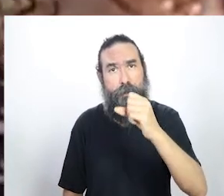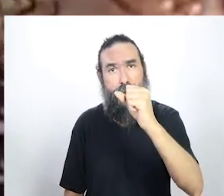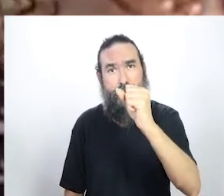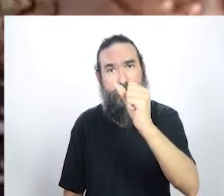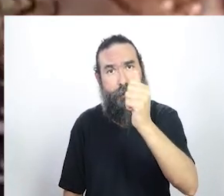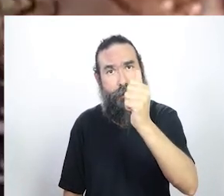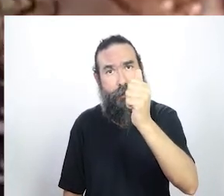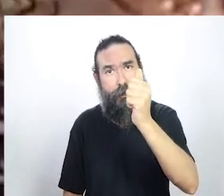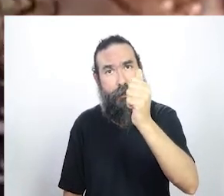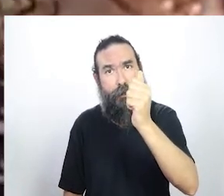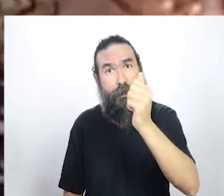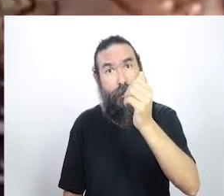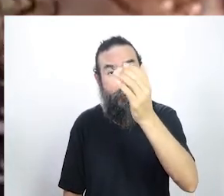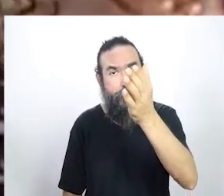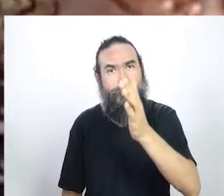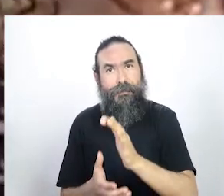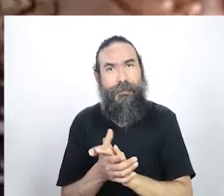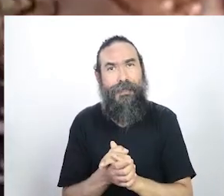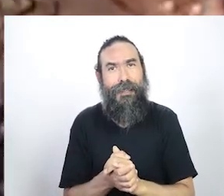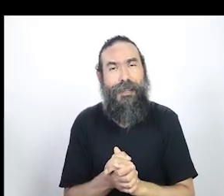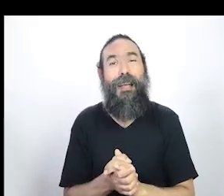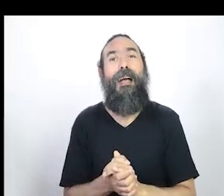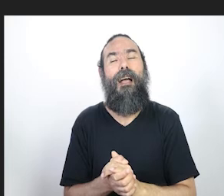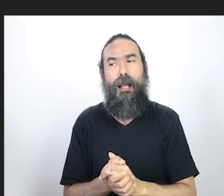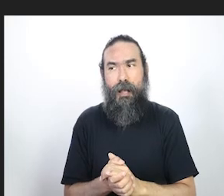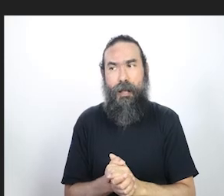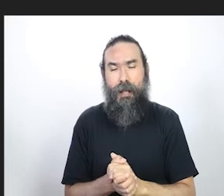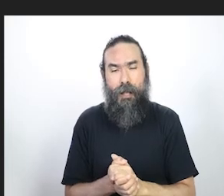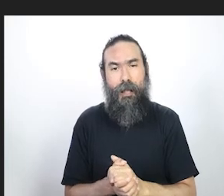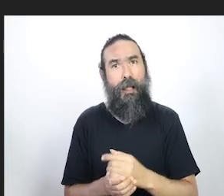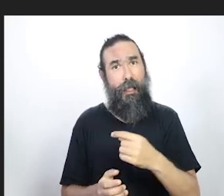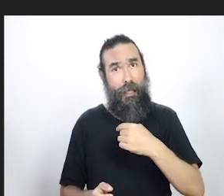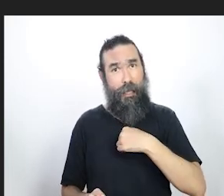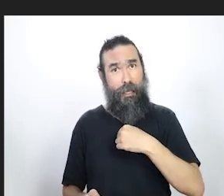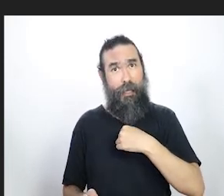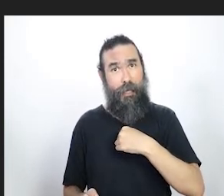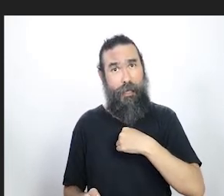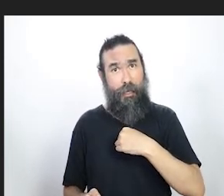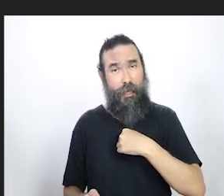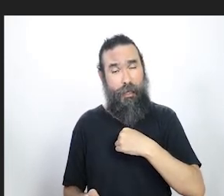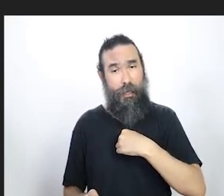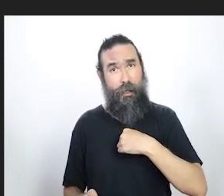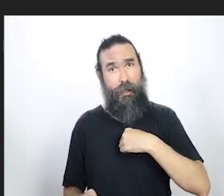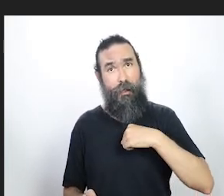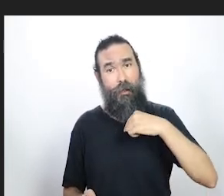Fernanda, tá por aí? Ó, Clarice, eu demorei aqui,